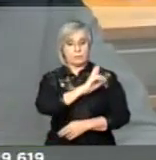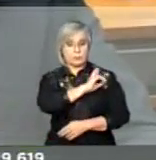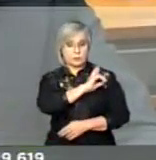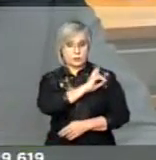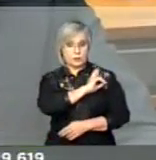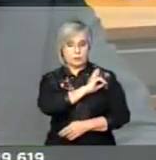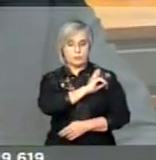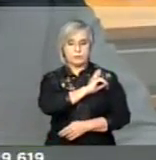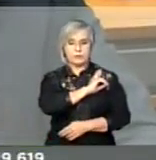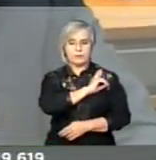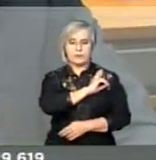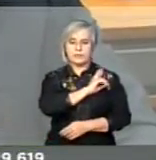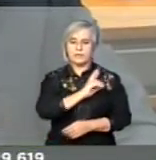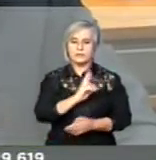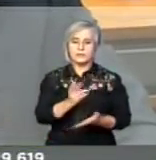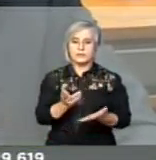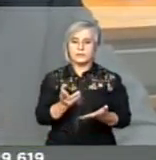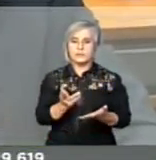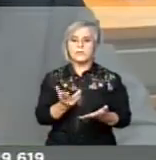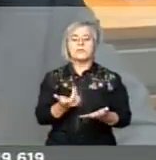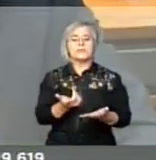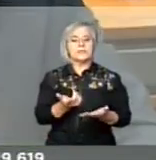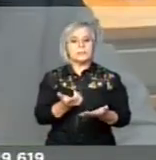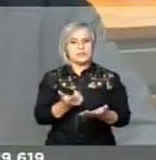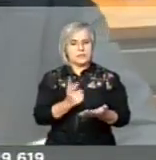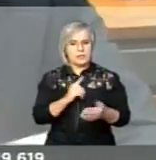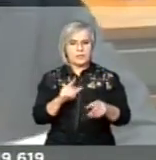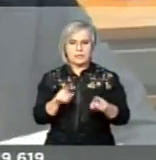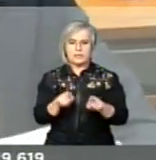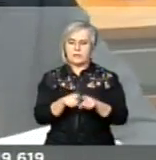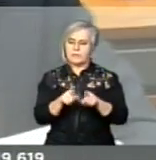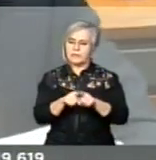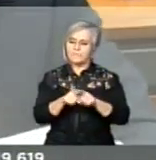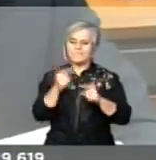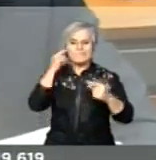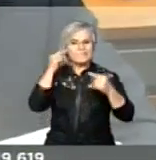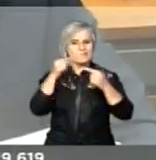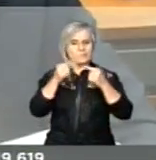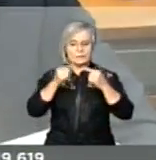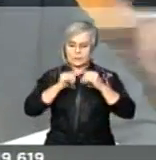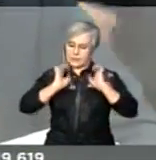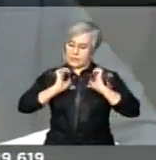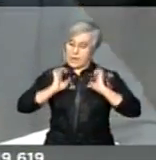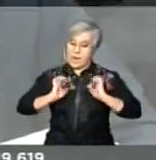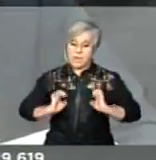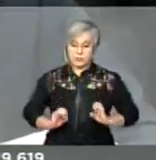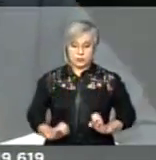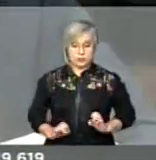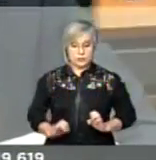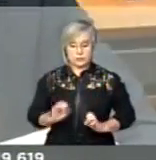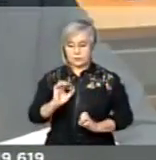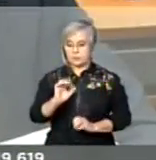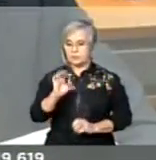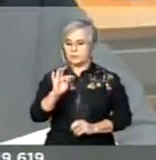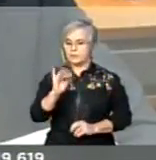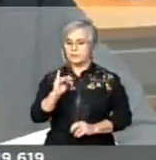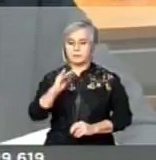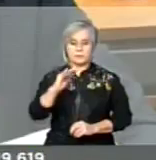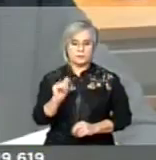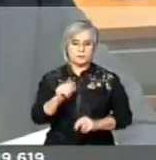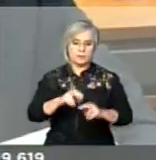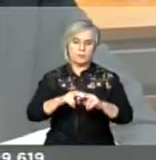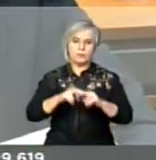mais do que uma conveniência política, constitui-se no imperativo ético, porque se resgata